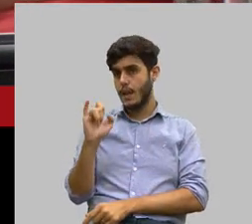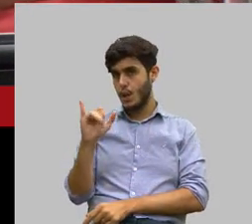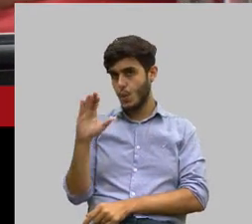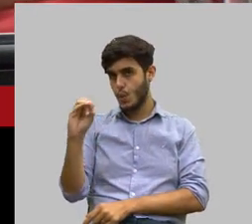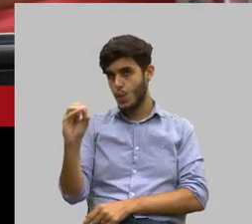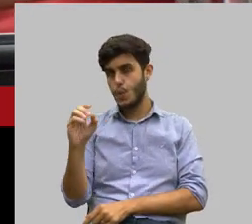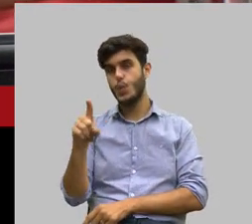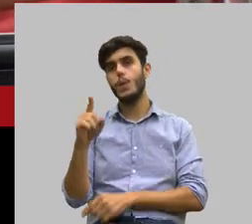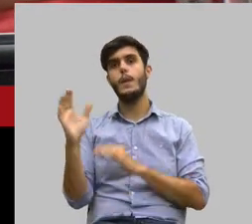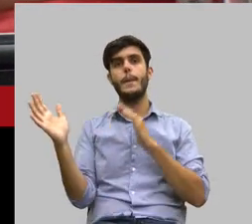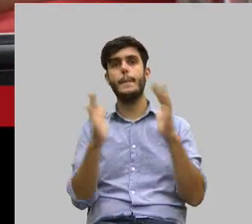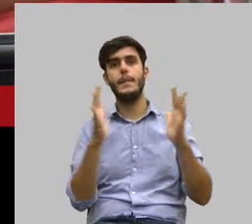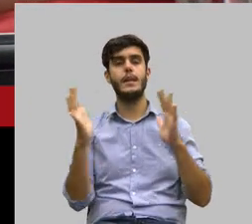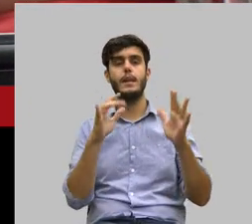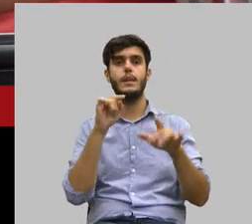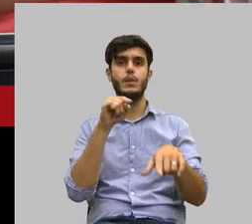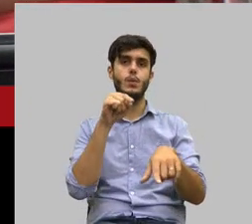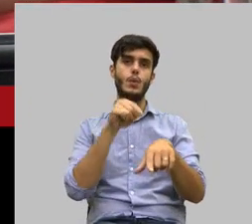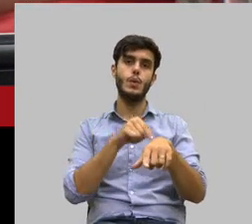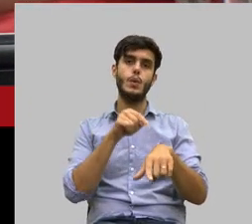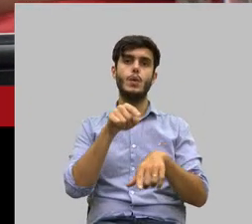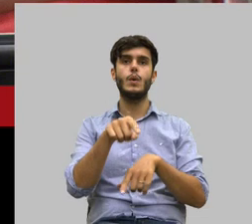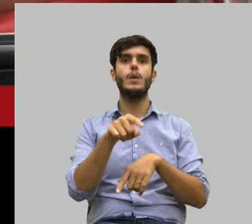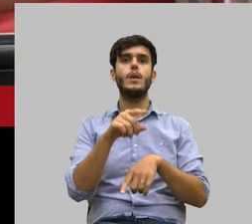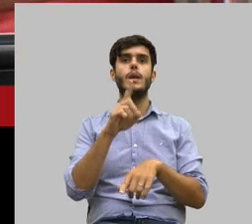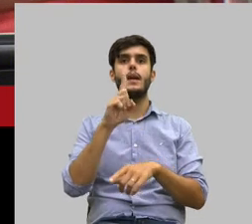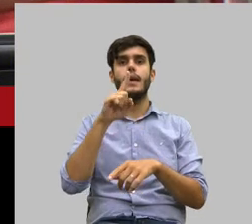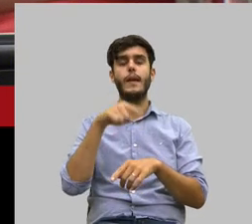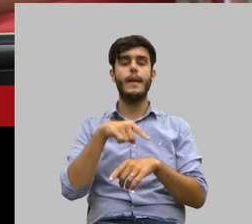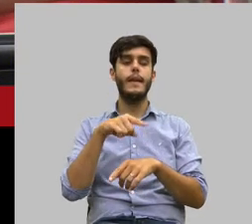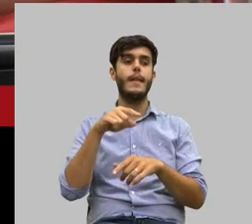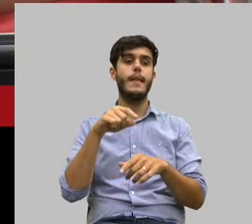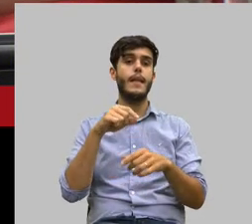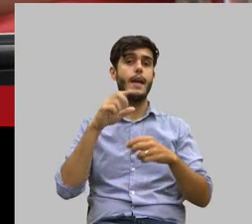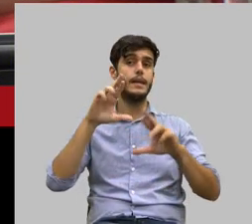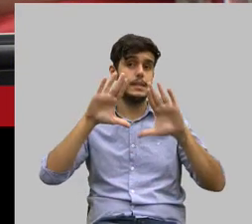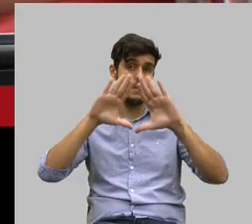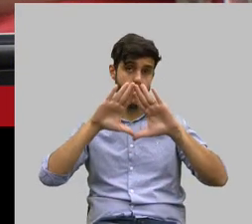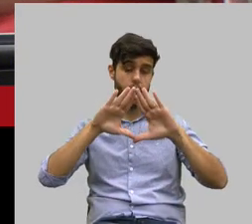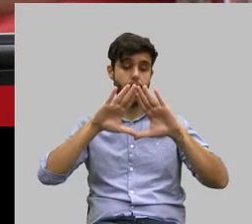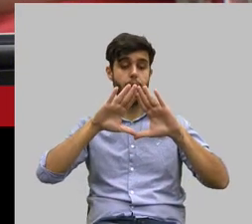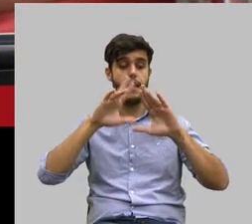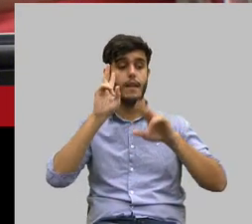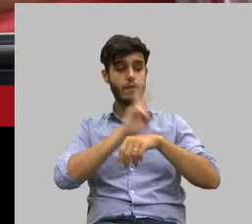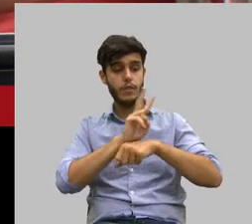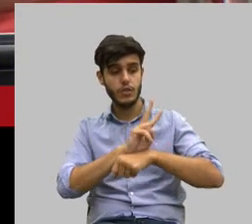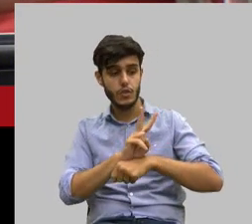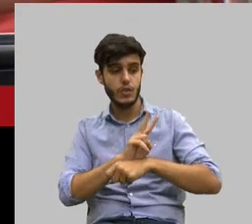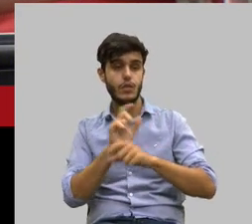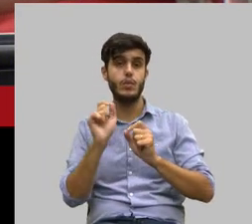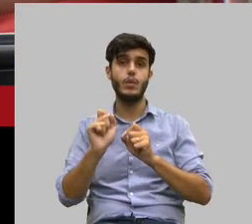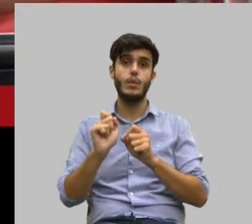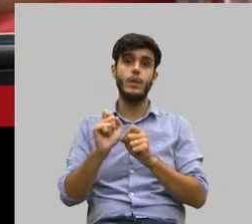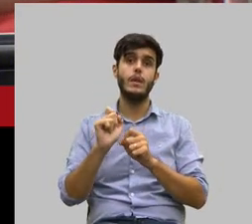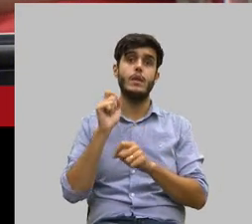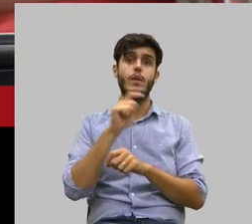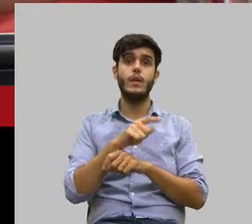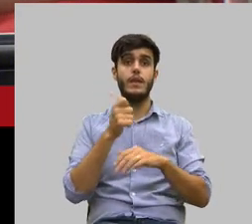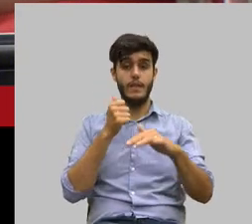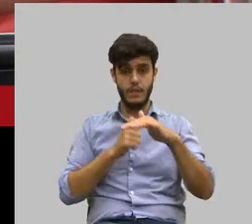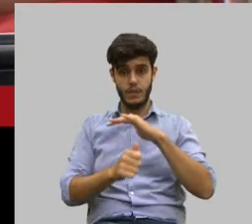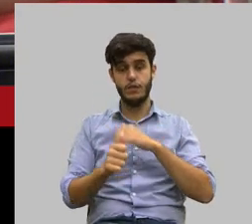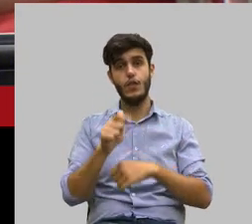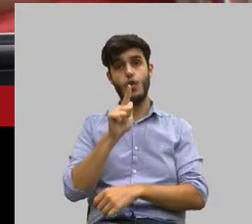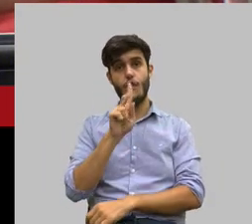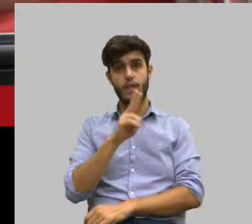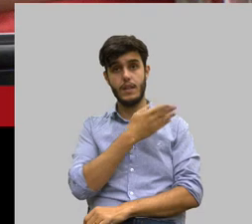eh previsto aqui no no Assembleia fiscaliza eh investimento do Governo do Estado